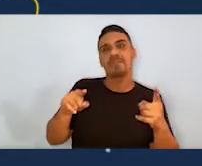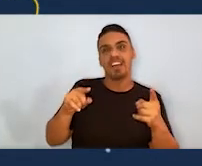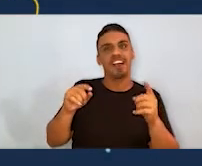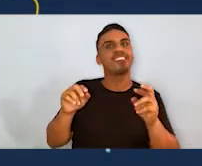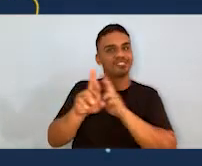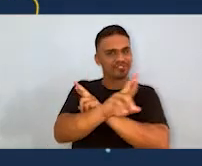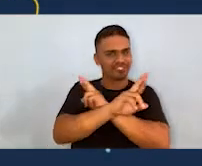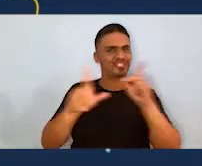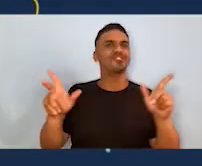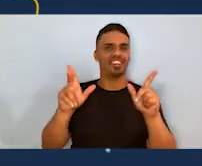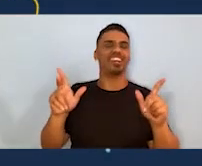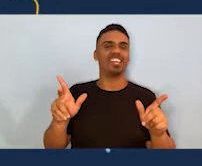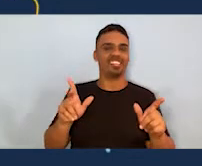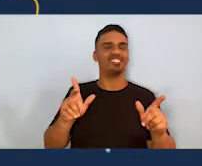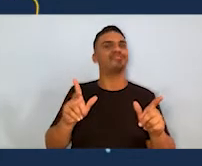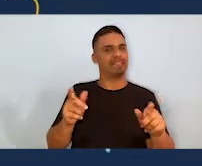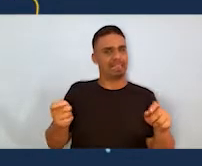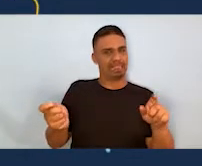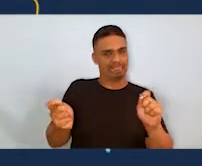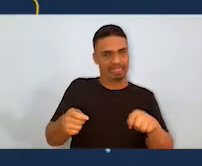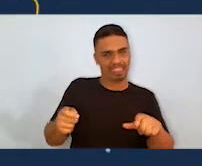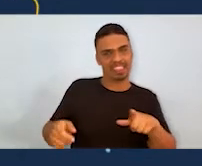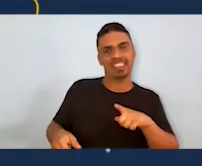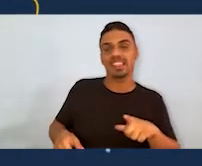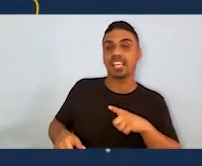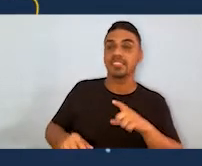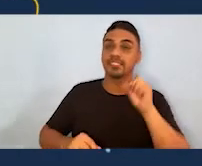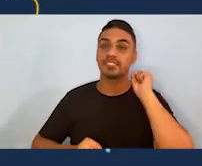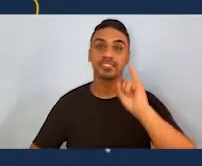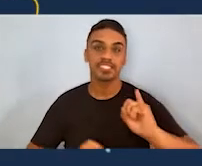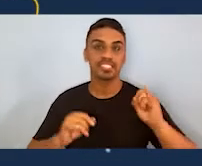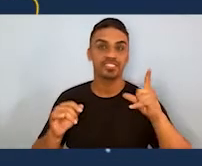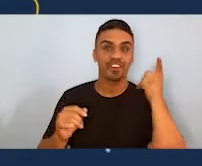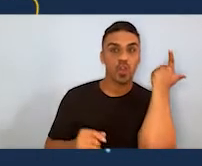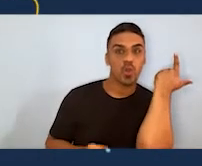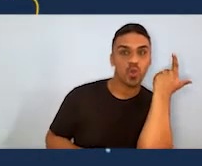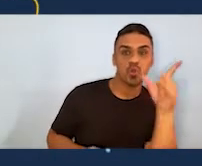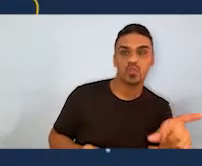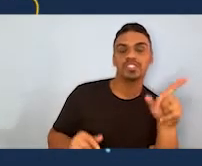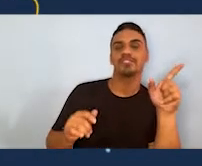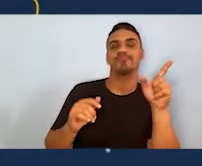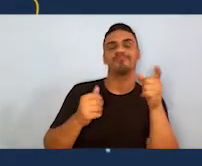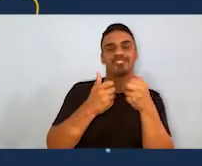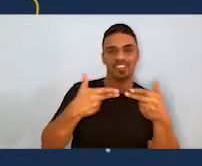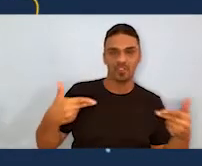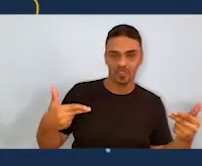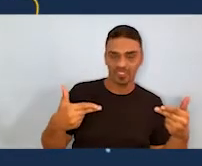faz toda a diferença quando a gente vai conseguir pegar alguma coisa, né?